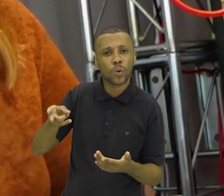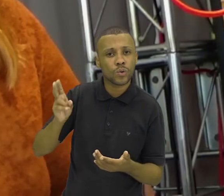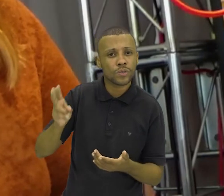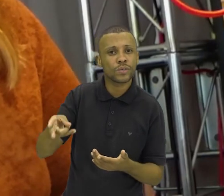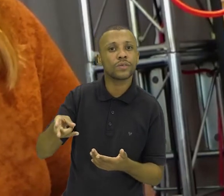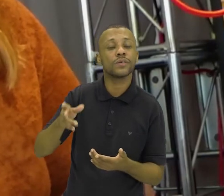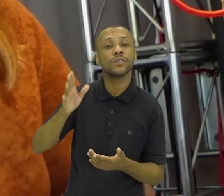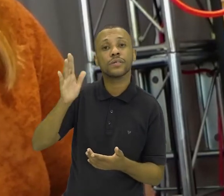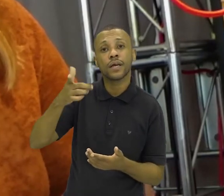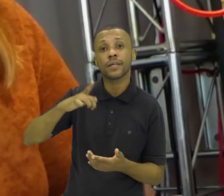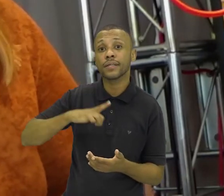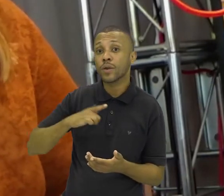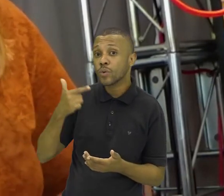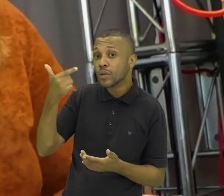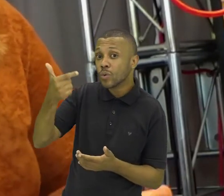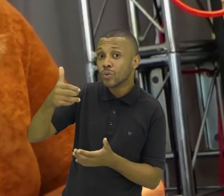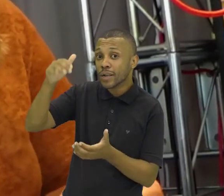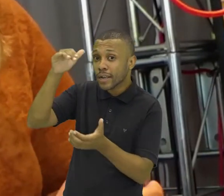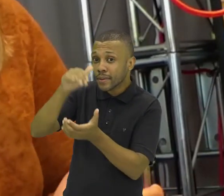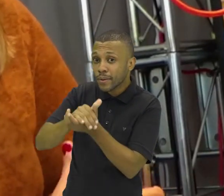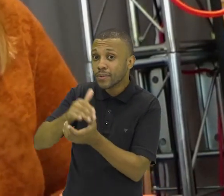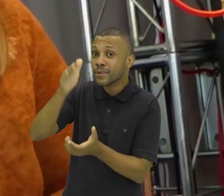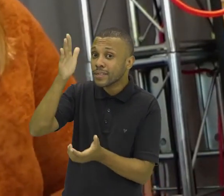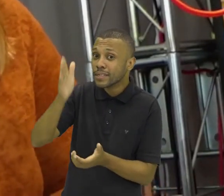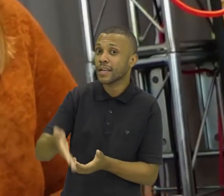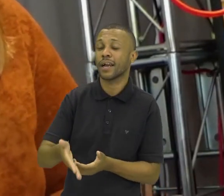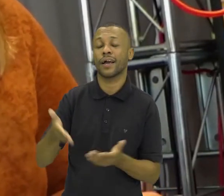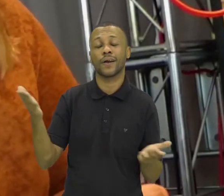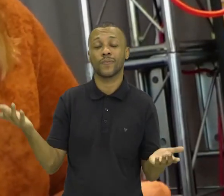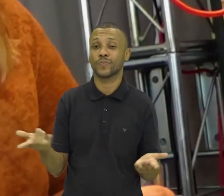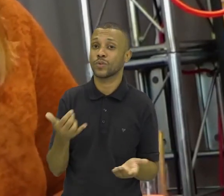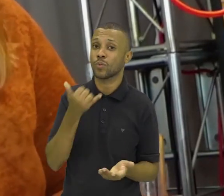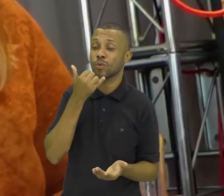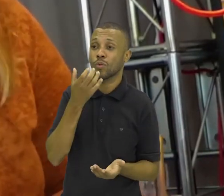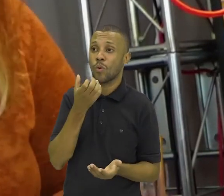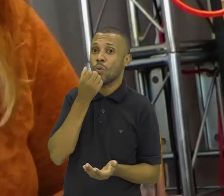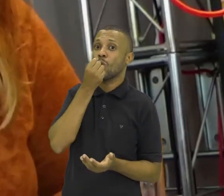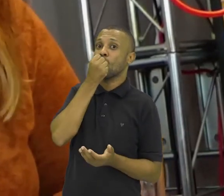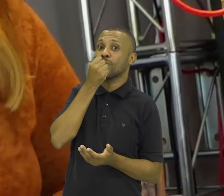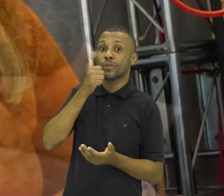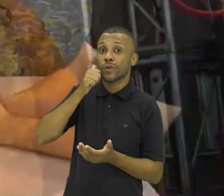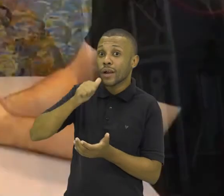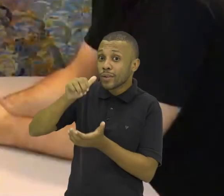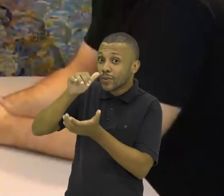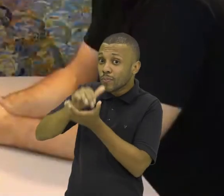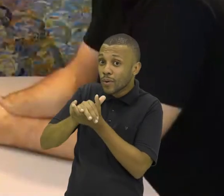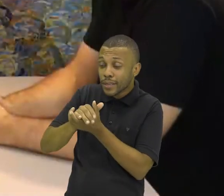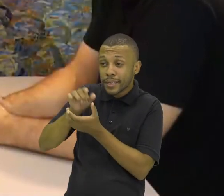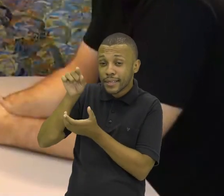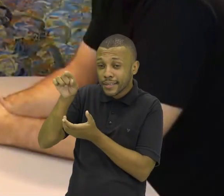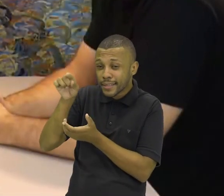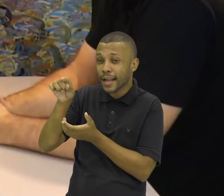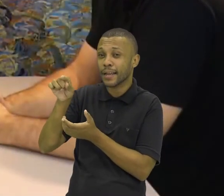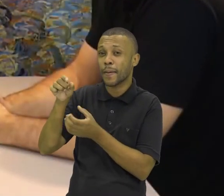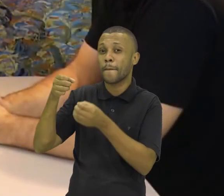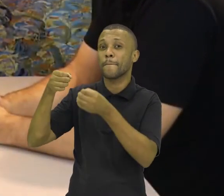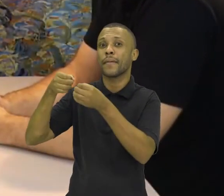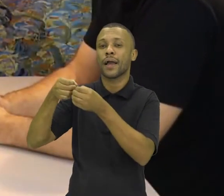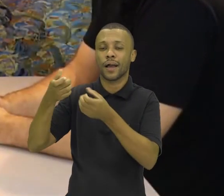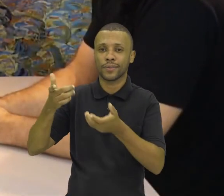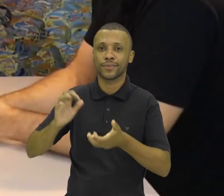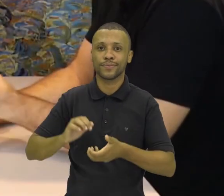Seguindo já para o segundo casamento. Não vou Uma falar esposa nada. linda. Não vou falar nada, a esposa linda que está Aproveita, logo aproveita. ali,